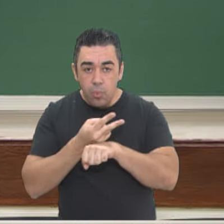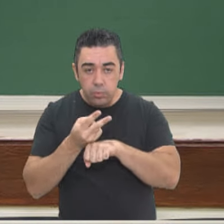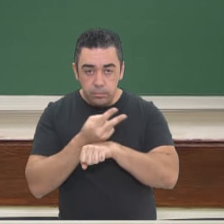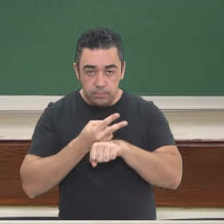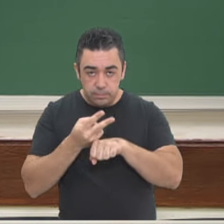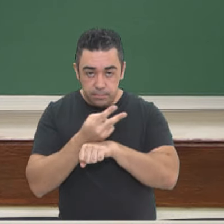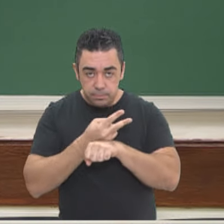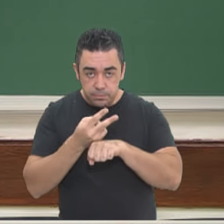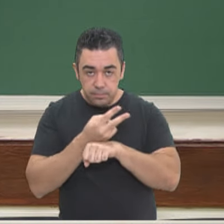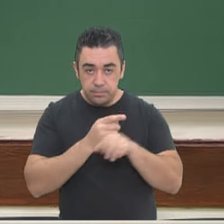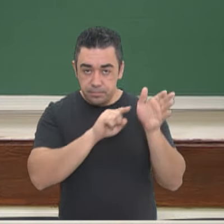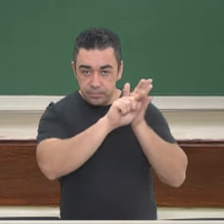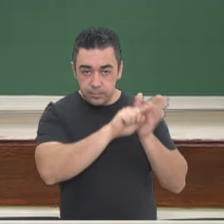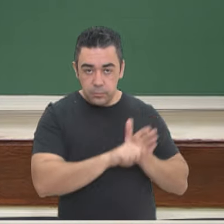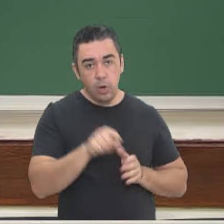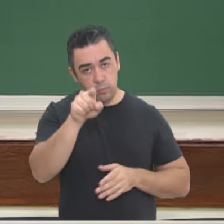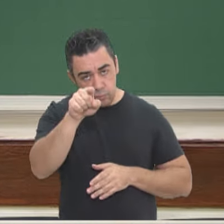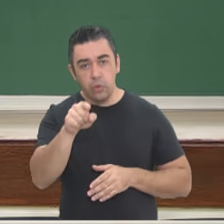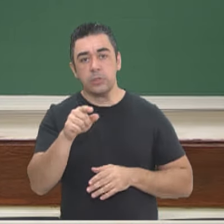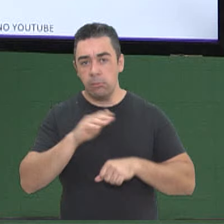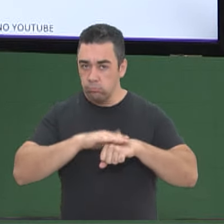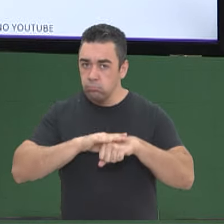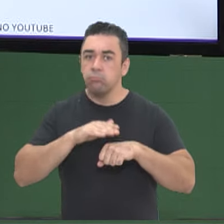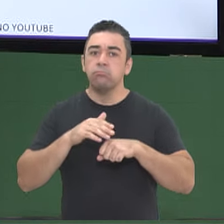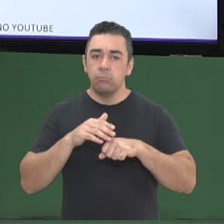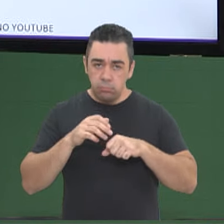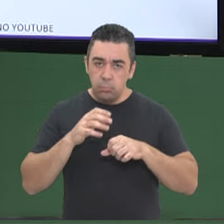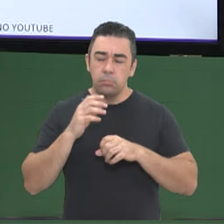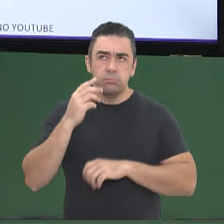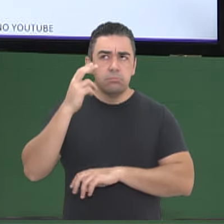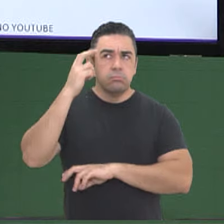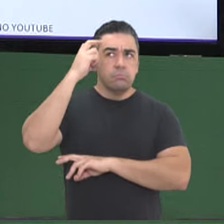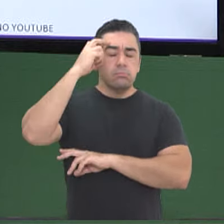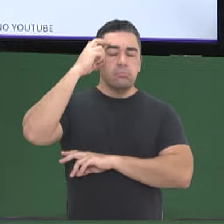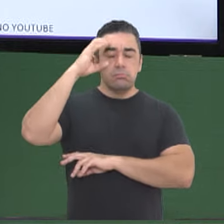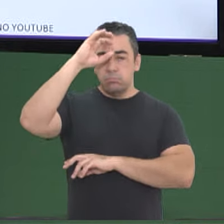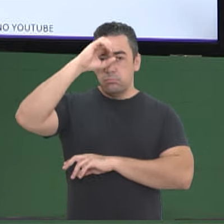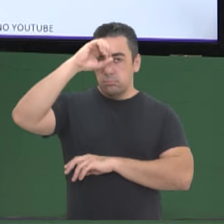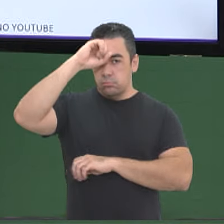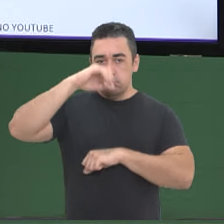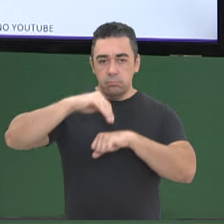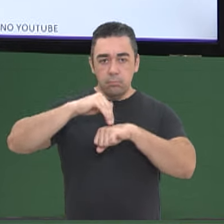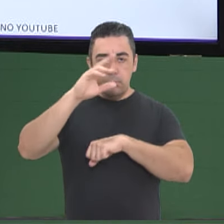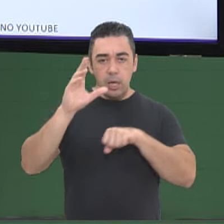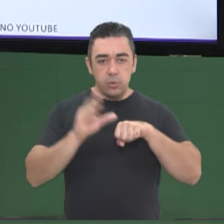sejam perspicazes nesse sentido de aumentar a cultura de vocês, certo?